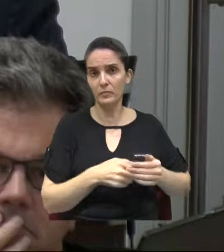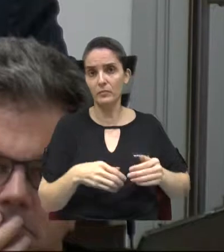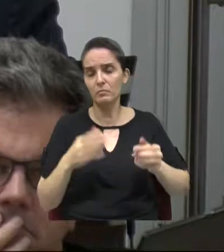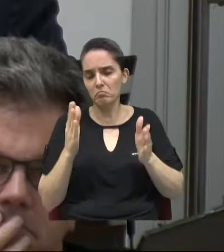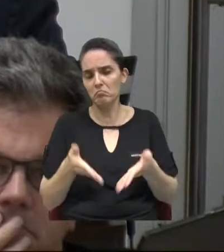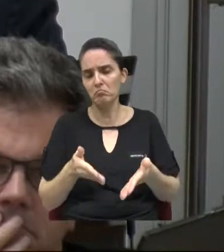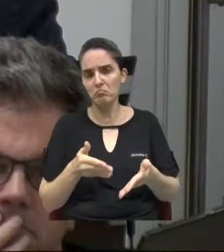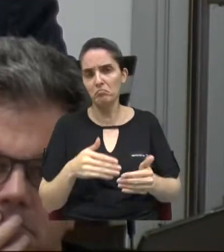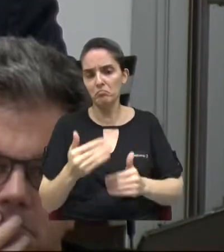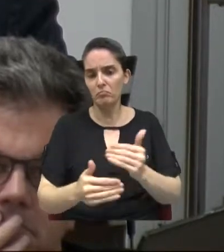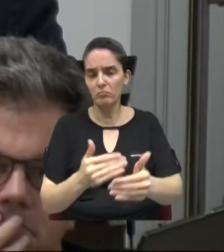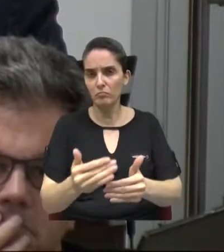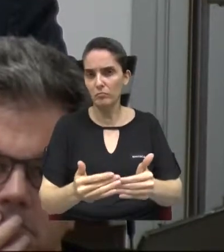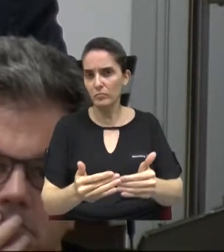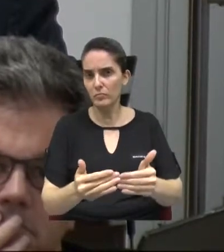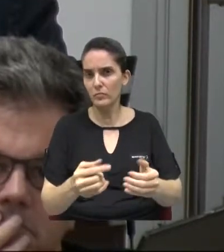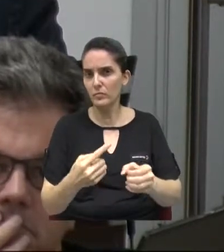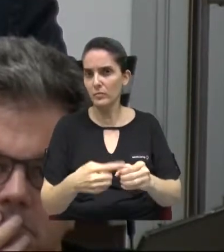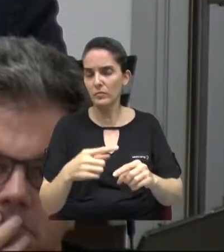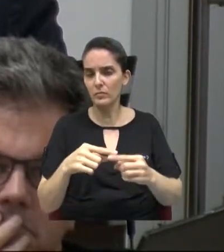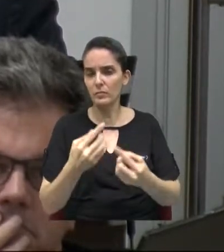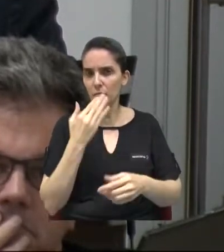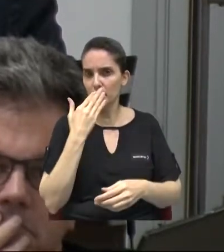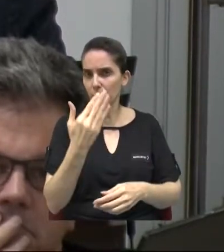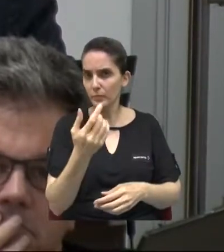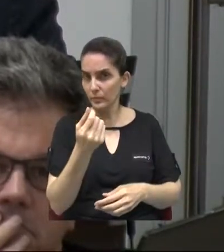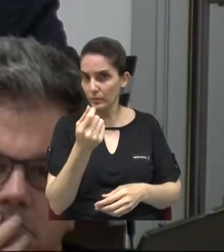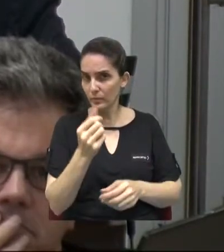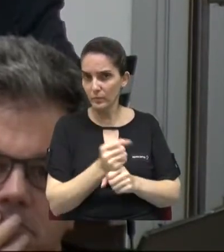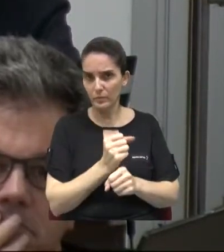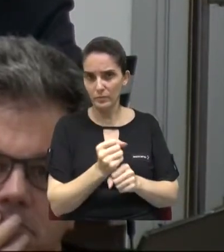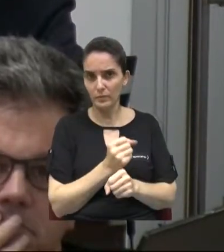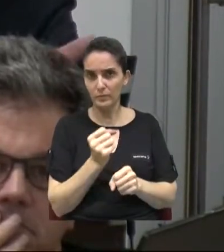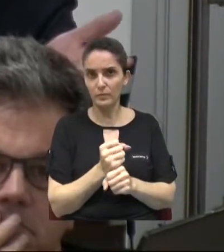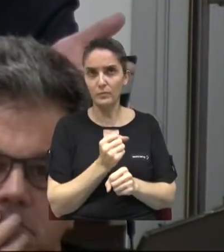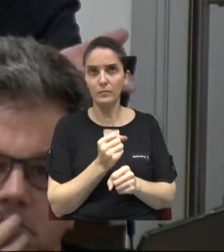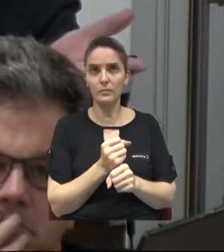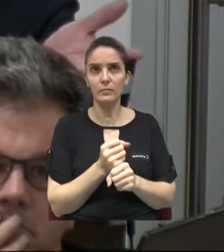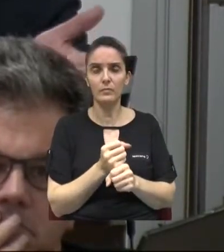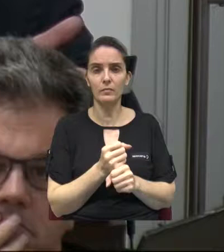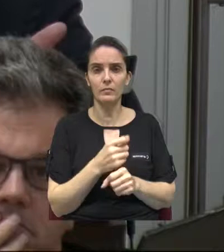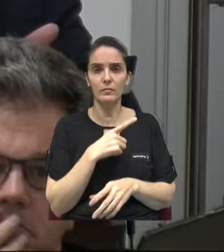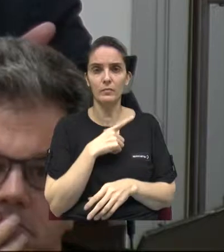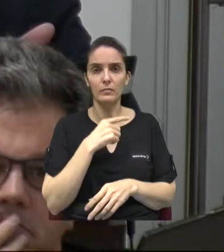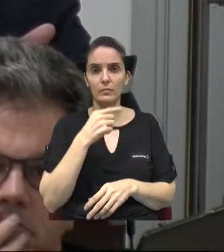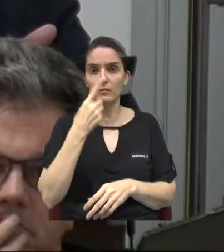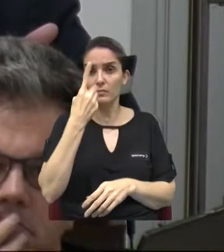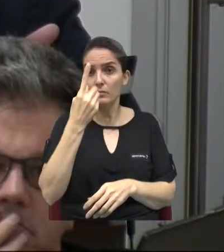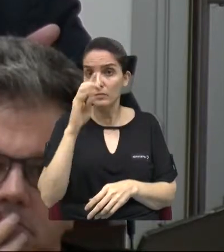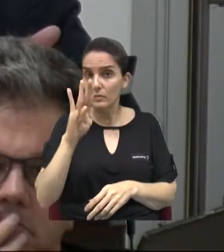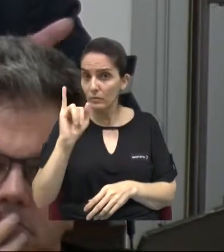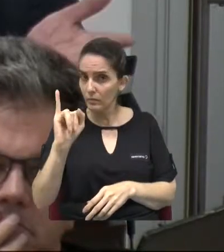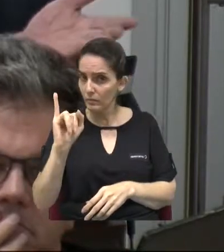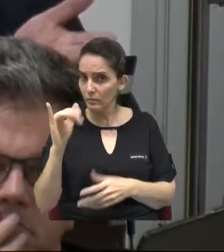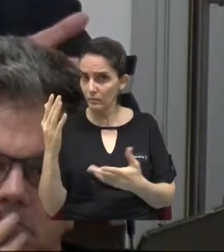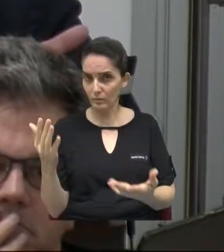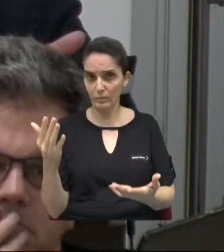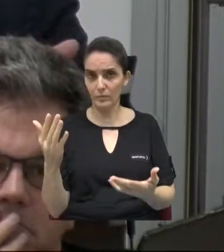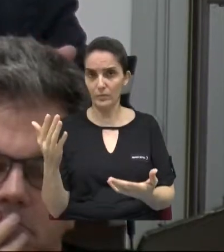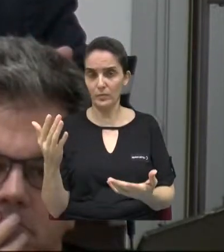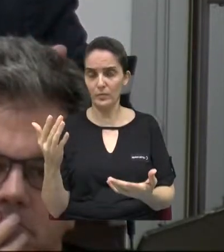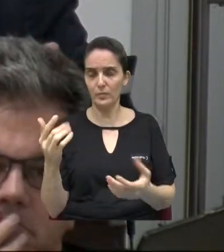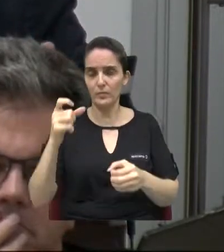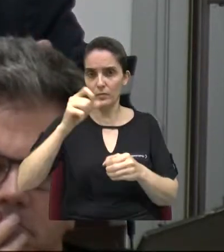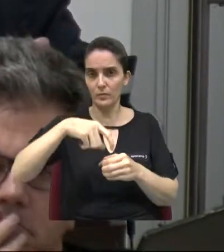Agora, fazer empréstimo para fazer obras, nós temos 1 bi de faturamento